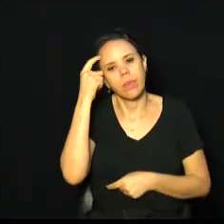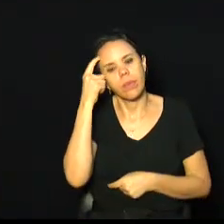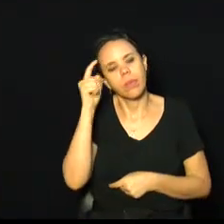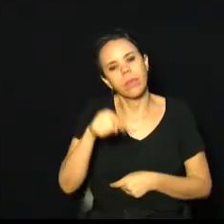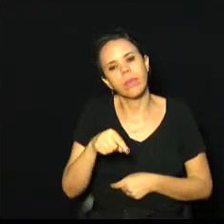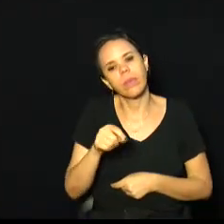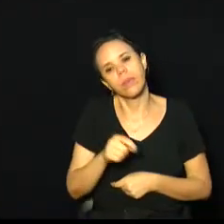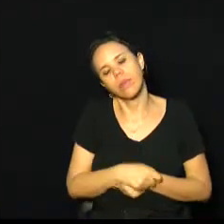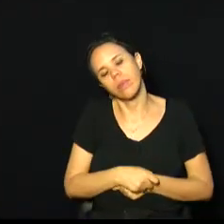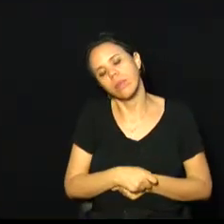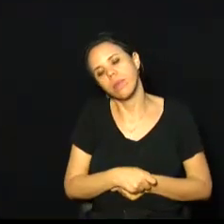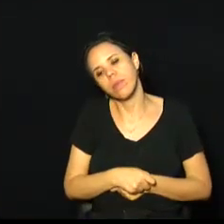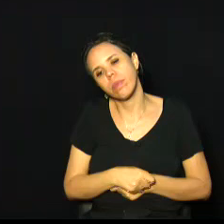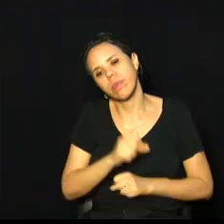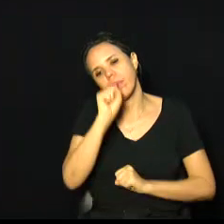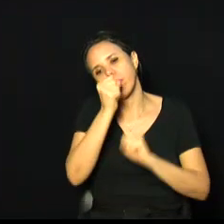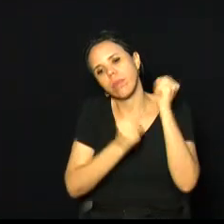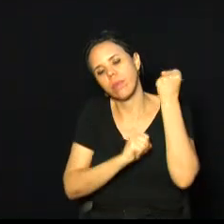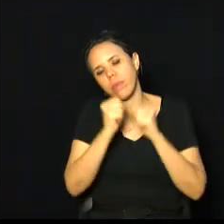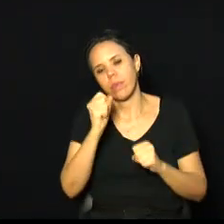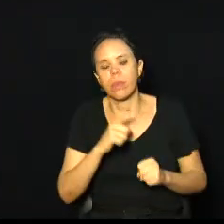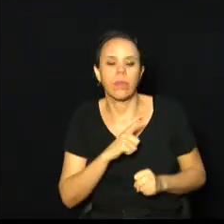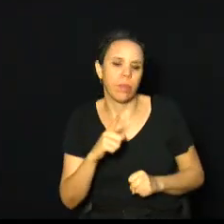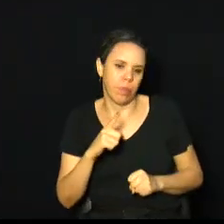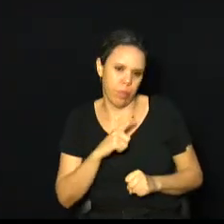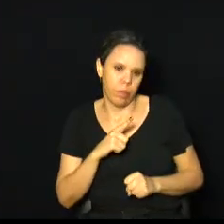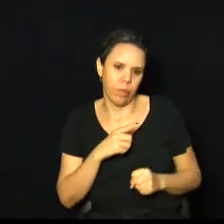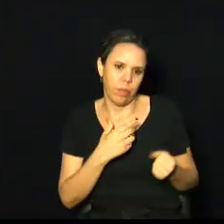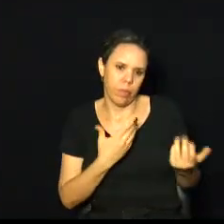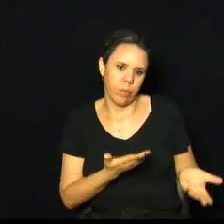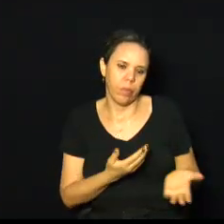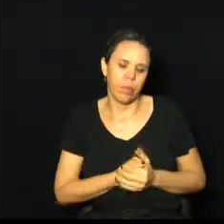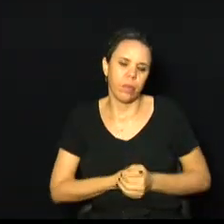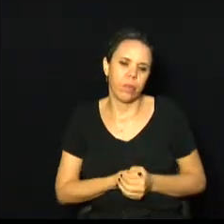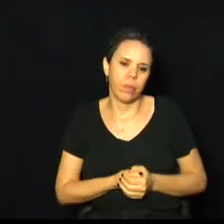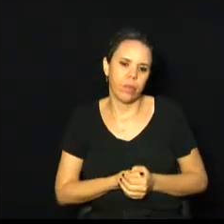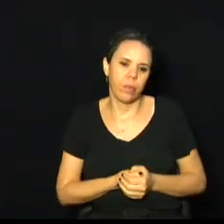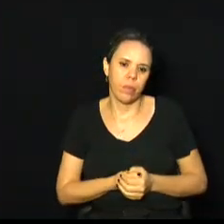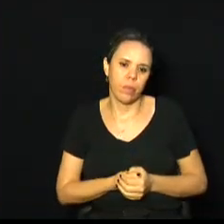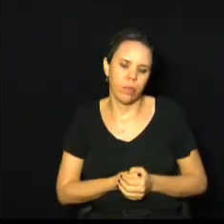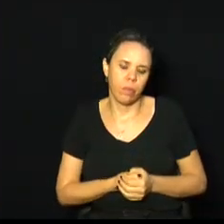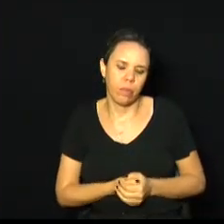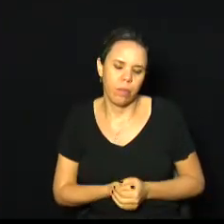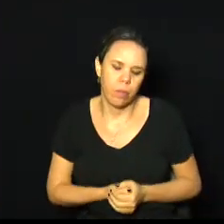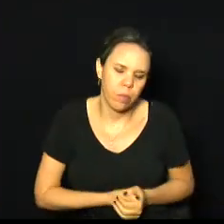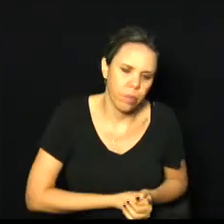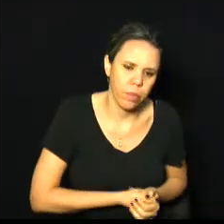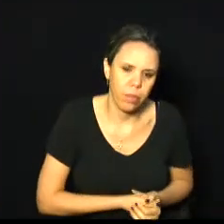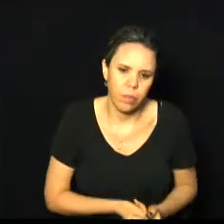que as empresas terão que ter, né,